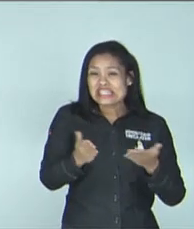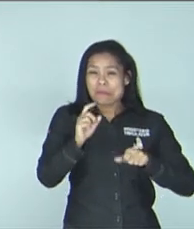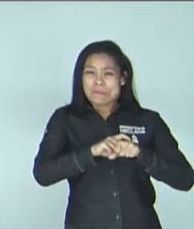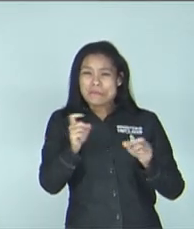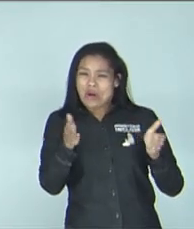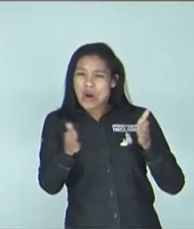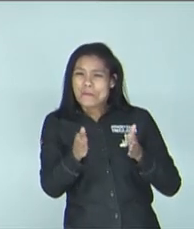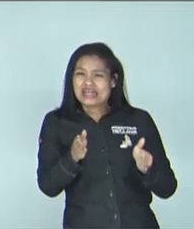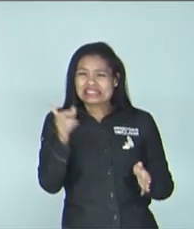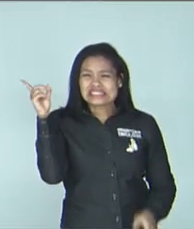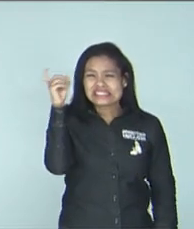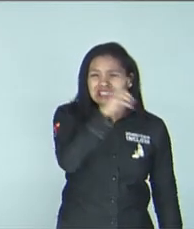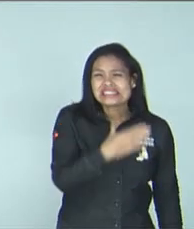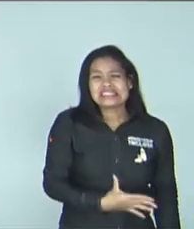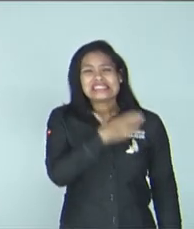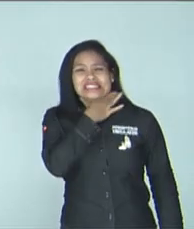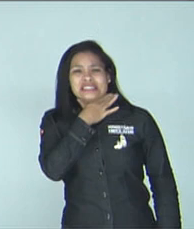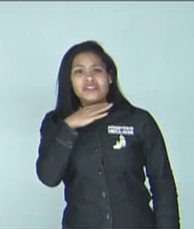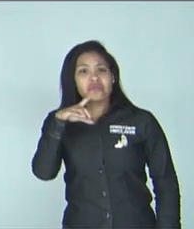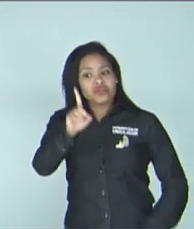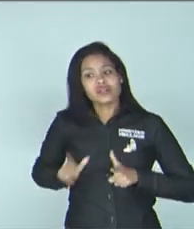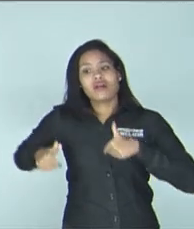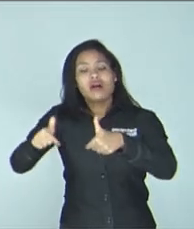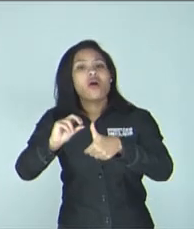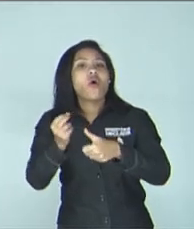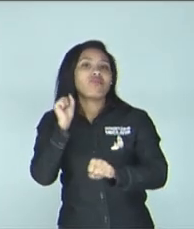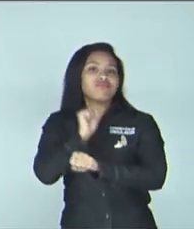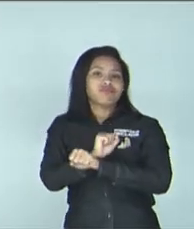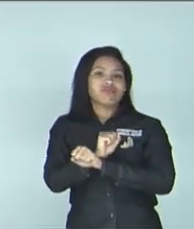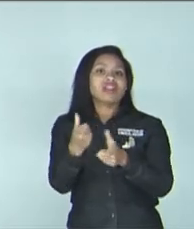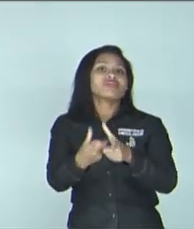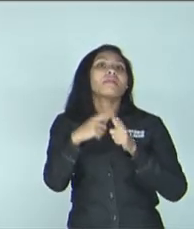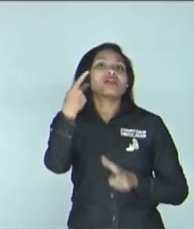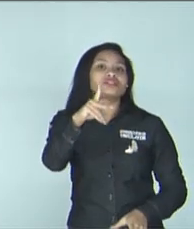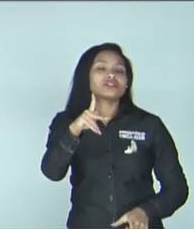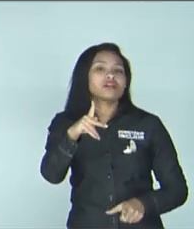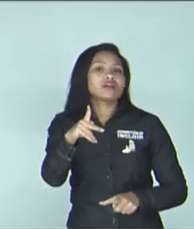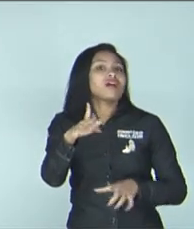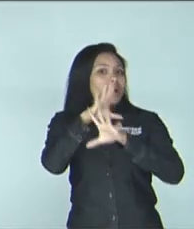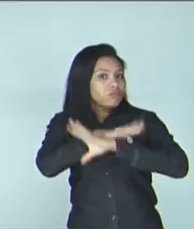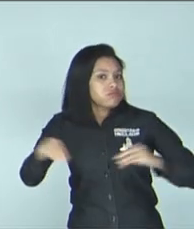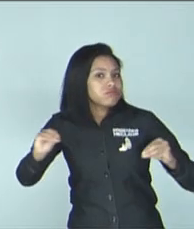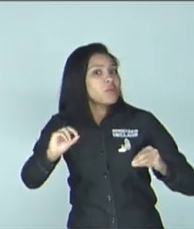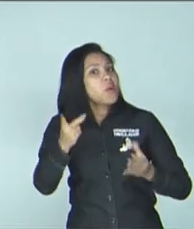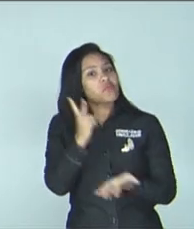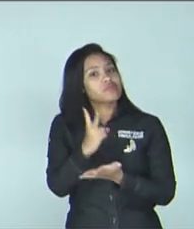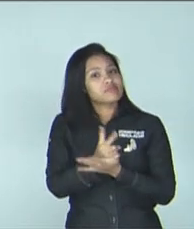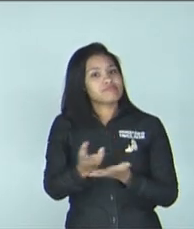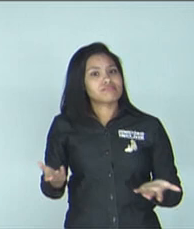foram apreendidas ou a gente continua na crise se dependesse de você o pastor onde é que está isso na